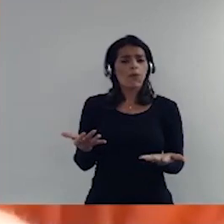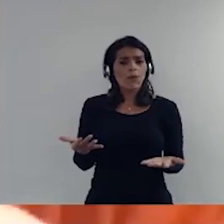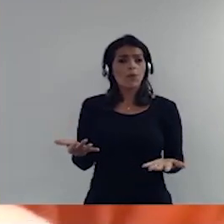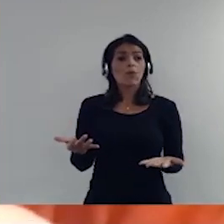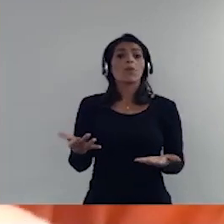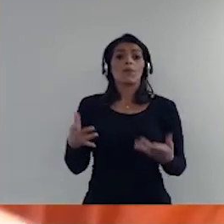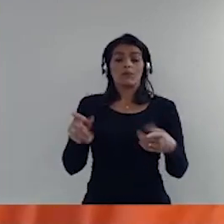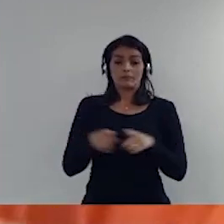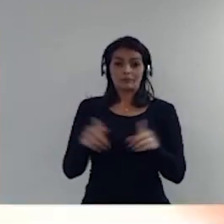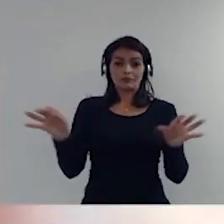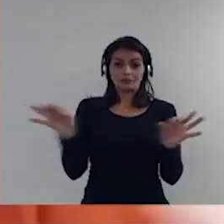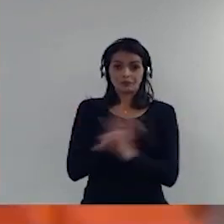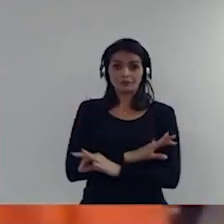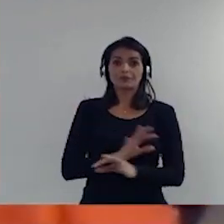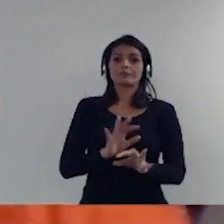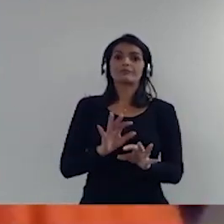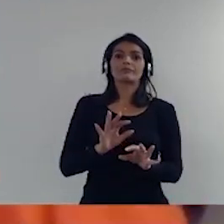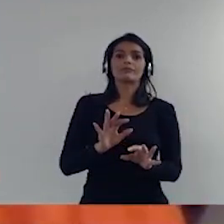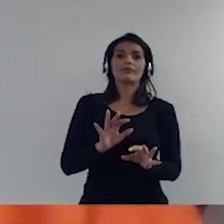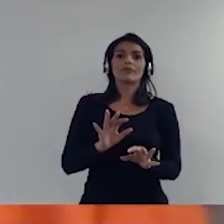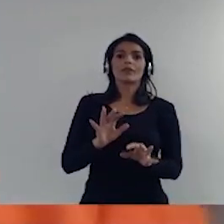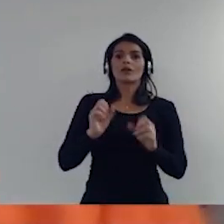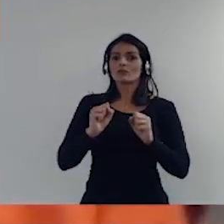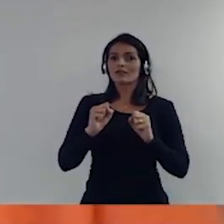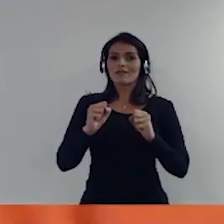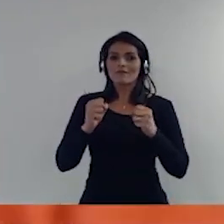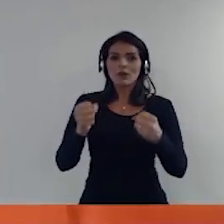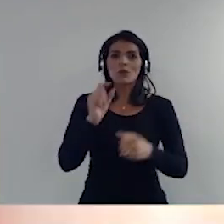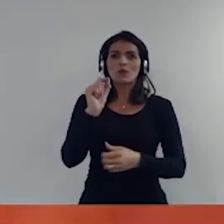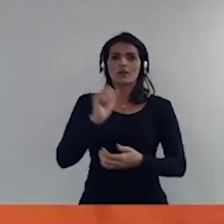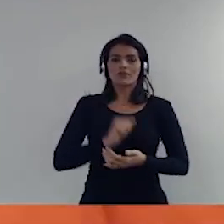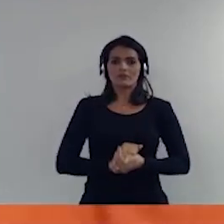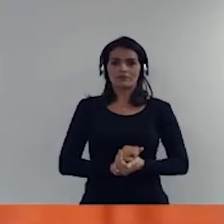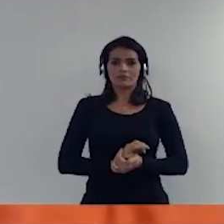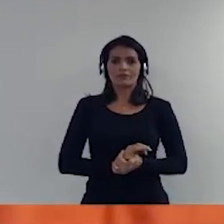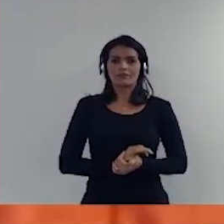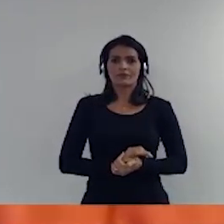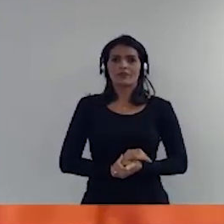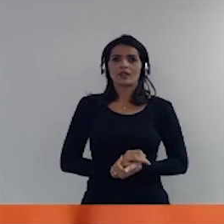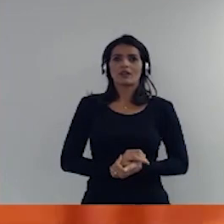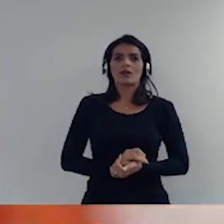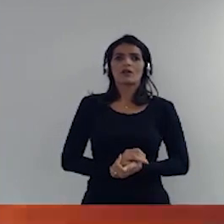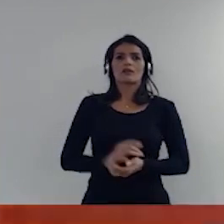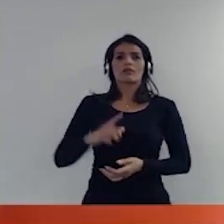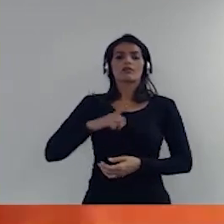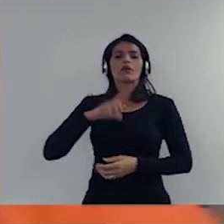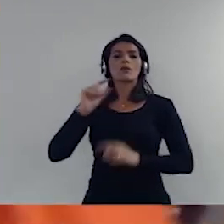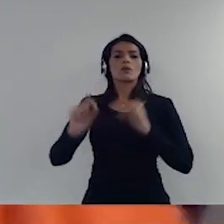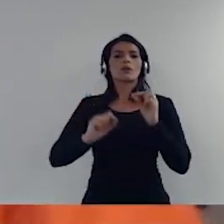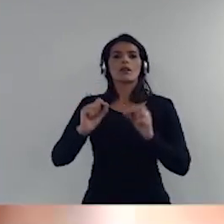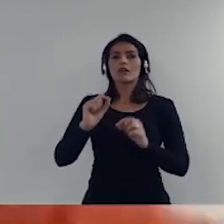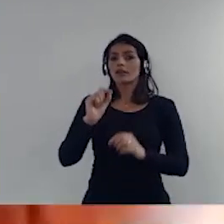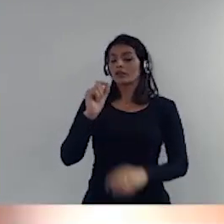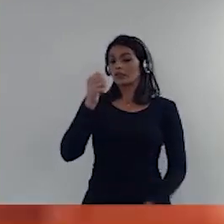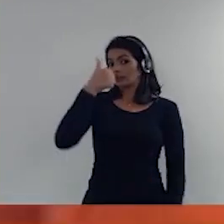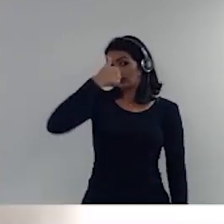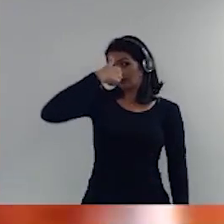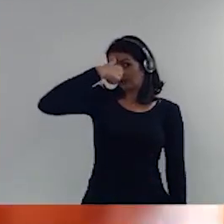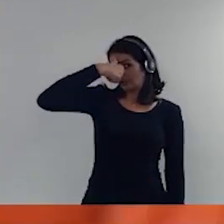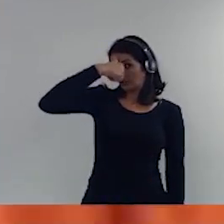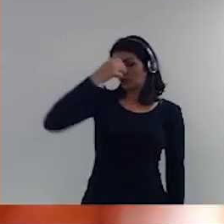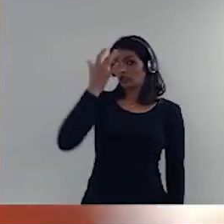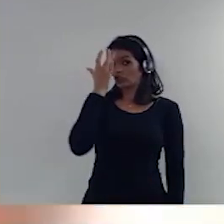aí, só para terminar, o que eu defendo, então? O que a gente tem aqui? A Índia, gente, a Índia